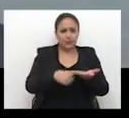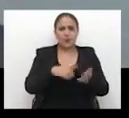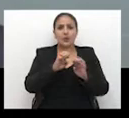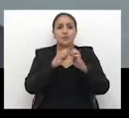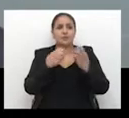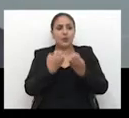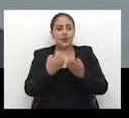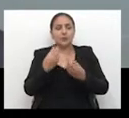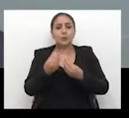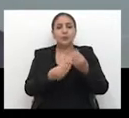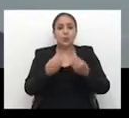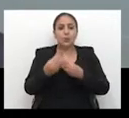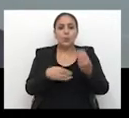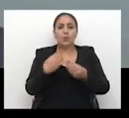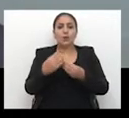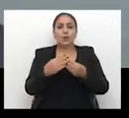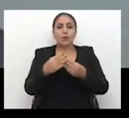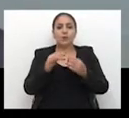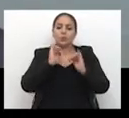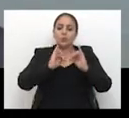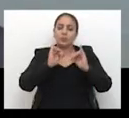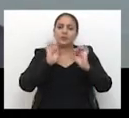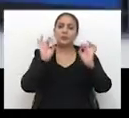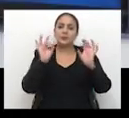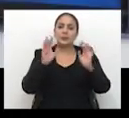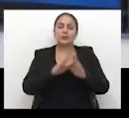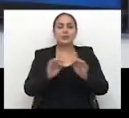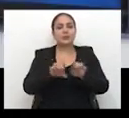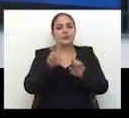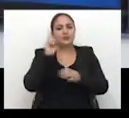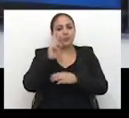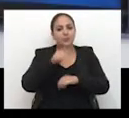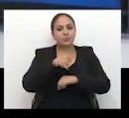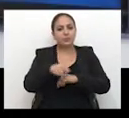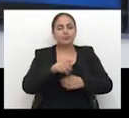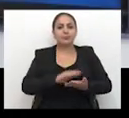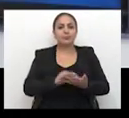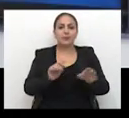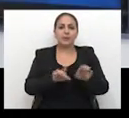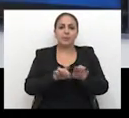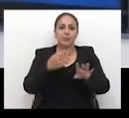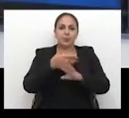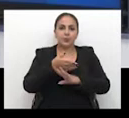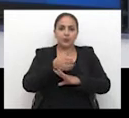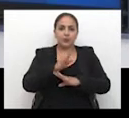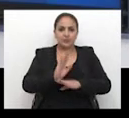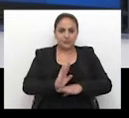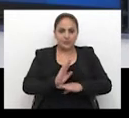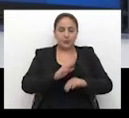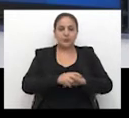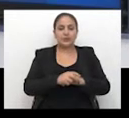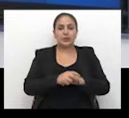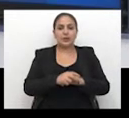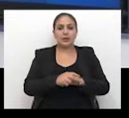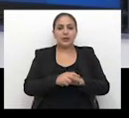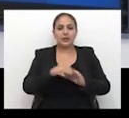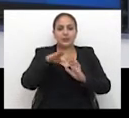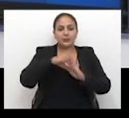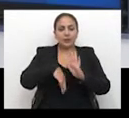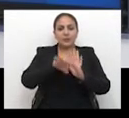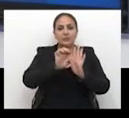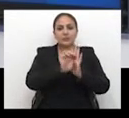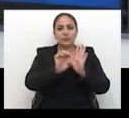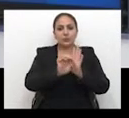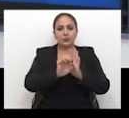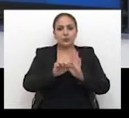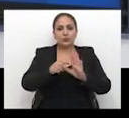restaurantes informações especiais a história de passo fundo e ainda a aprovação da moção a favor da revogação do estatuto